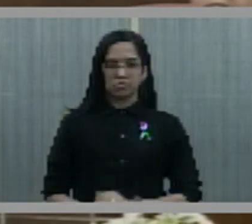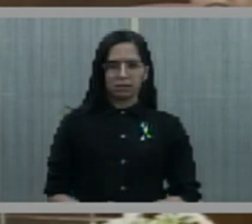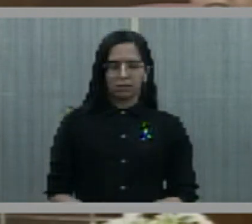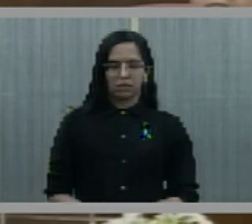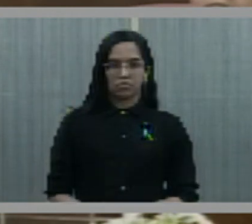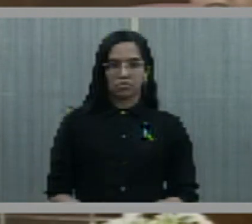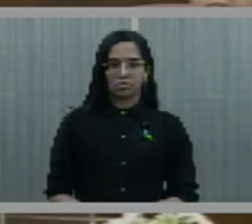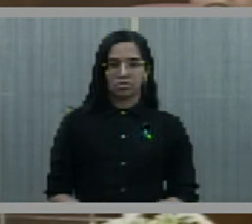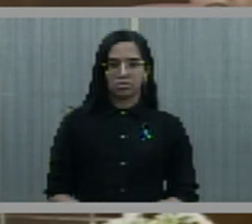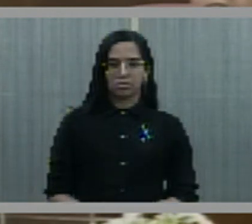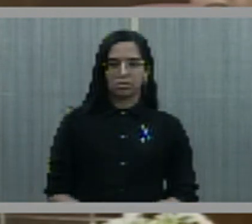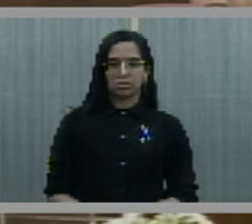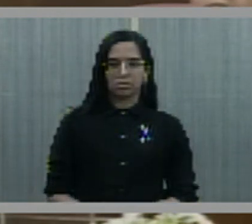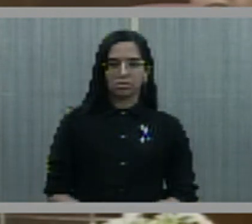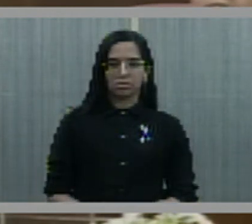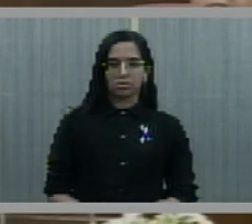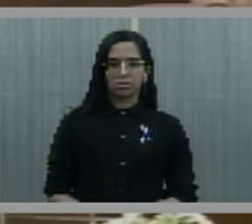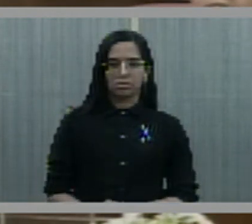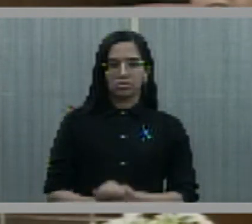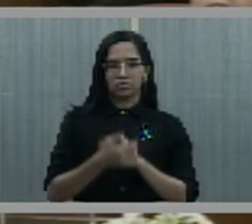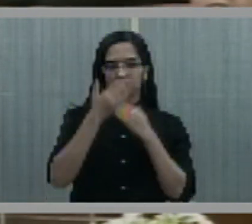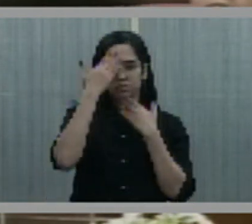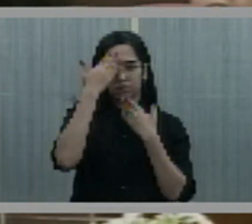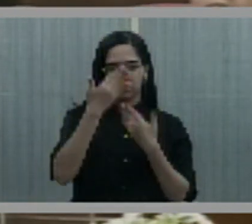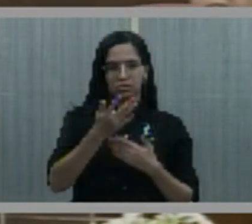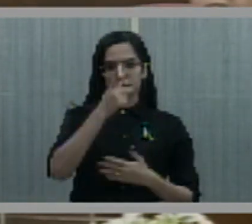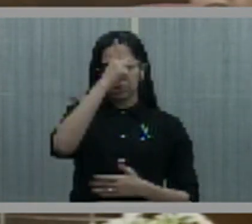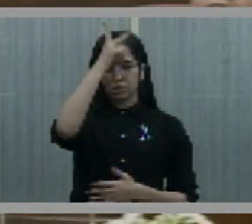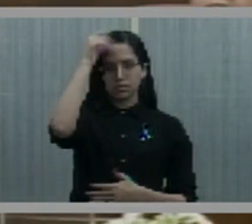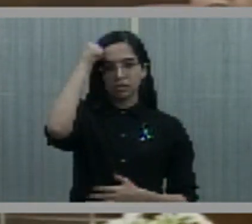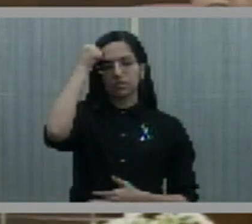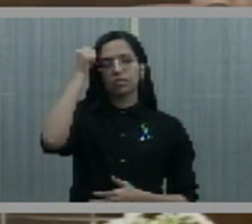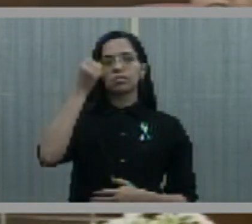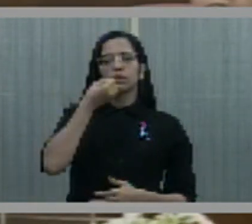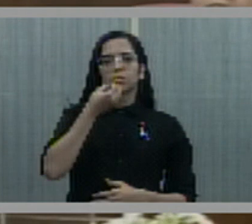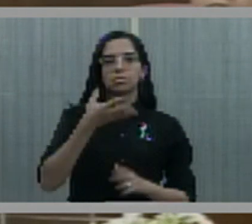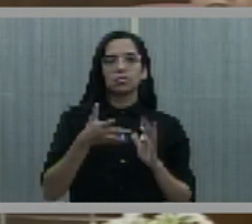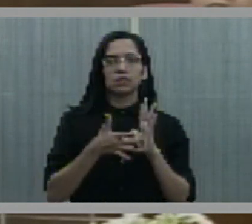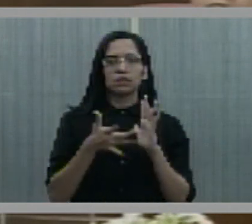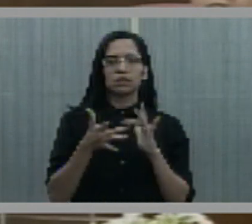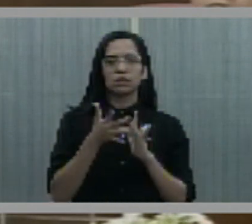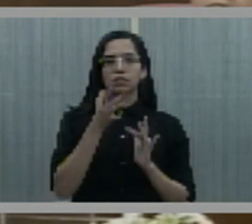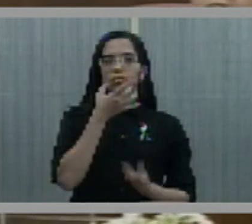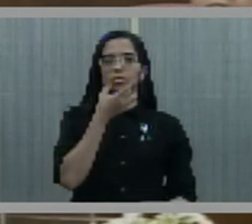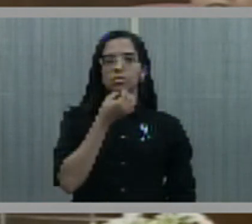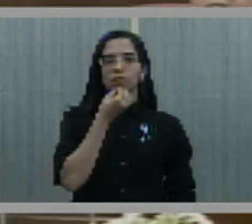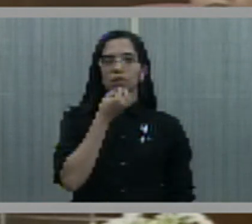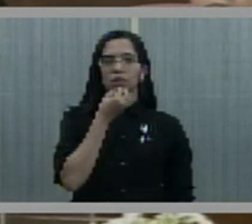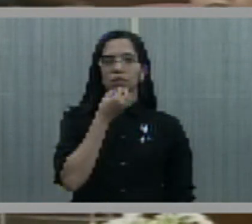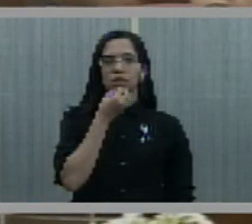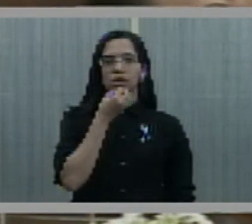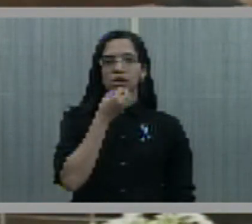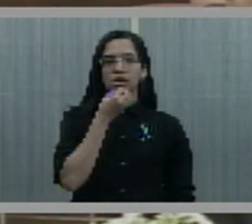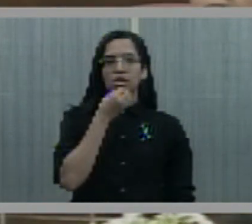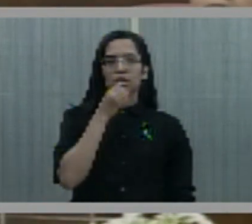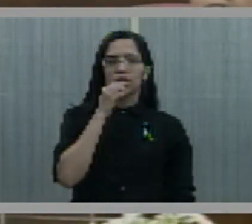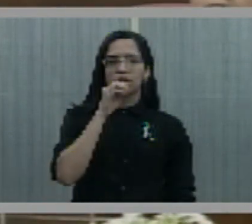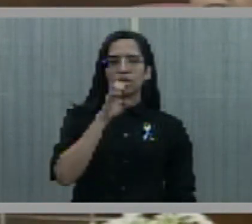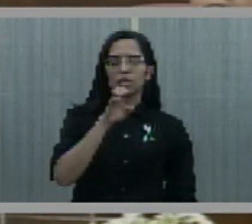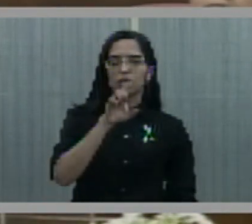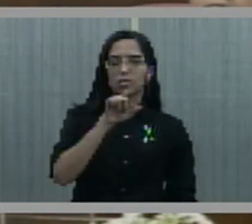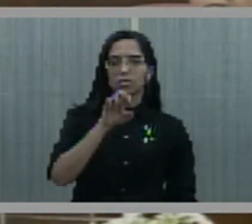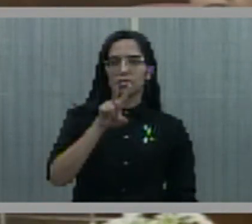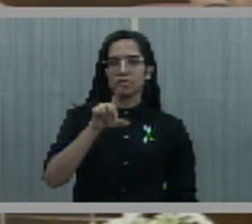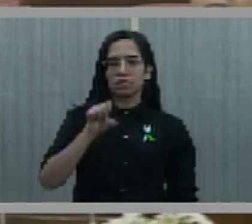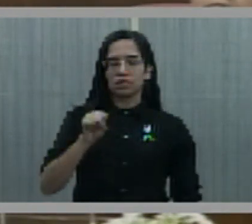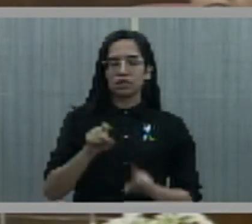Quero agradecer a pessoa do prefeito municipal de Bom Jesus, Nestor Elvas, que aqui se faz presente na sua pessoa e na pessoa